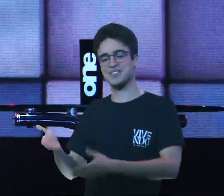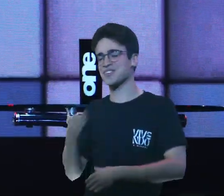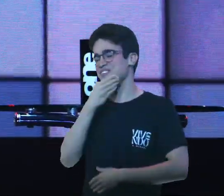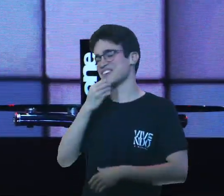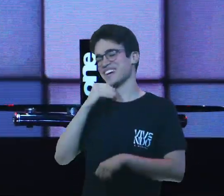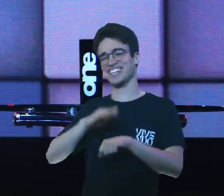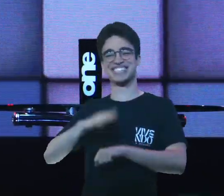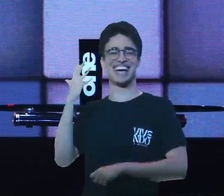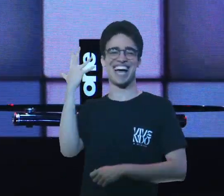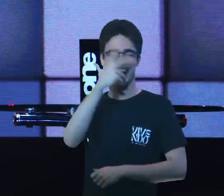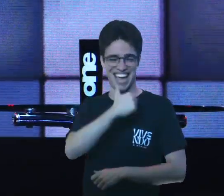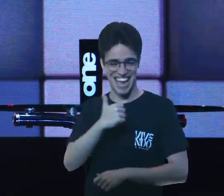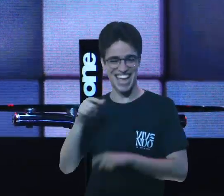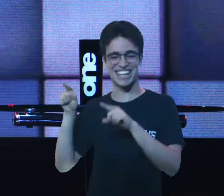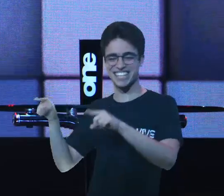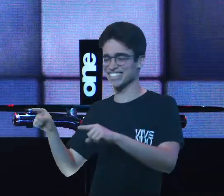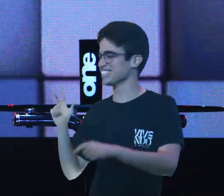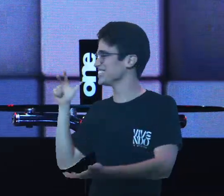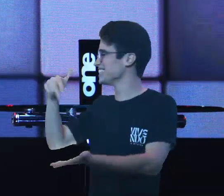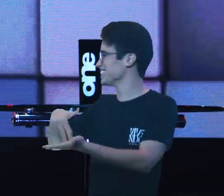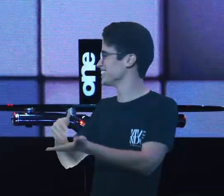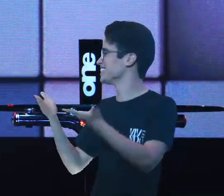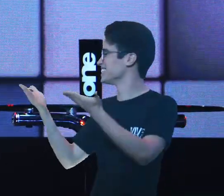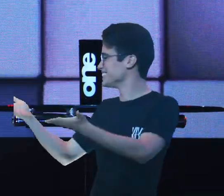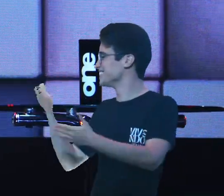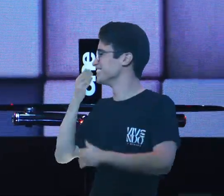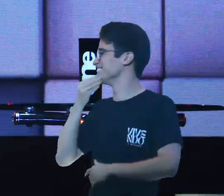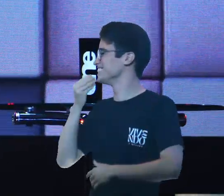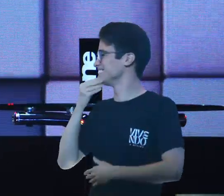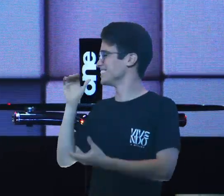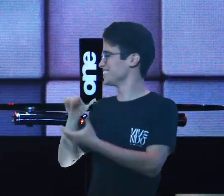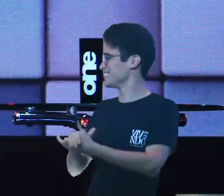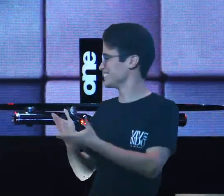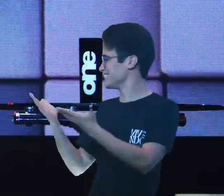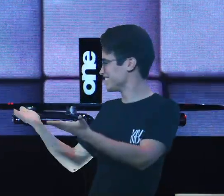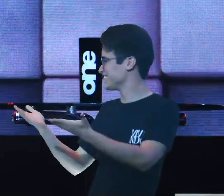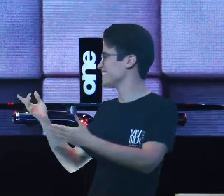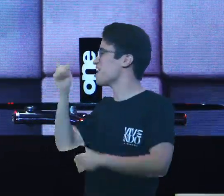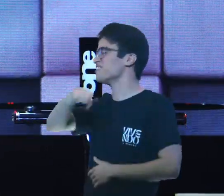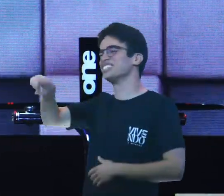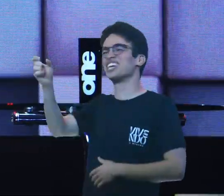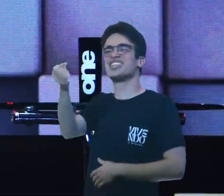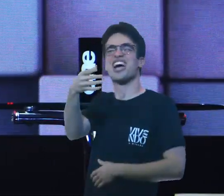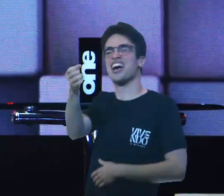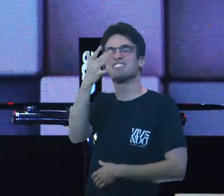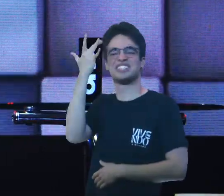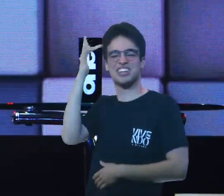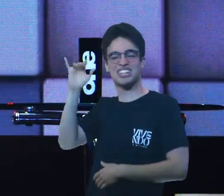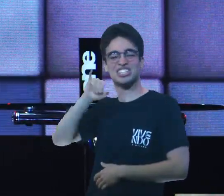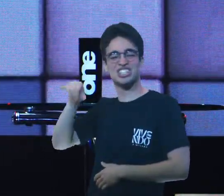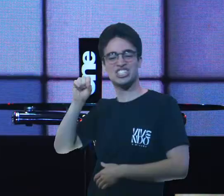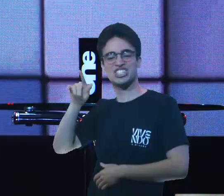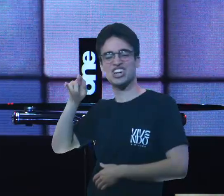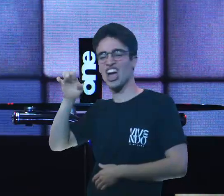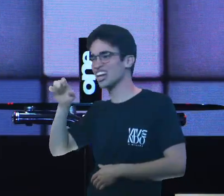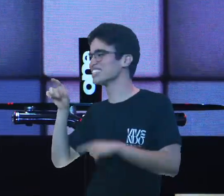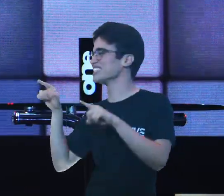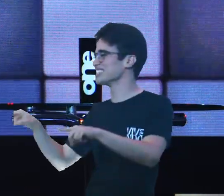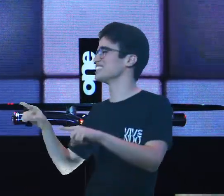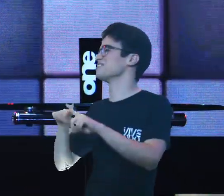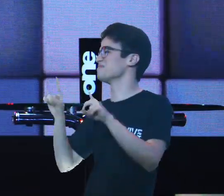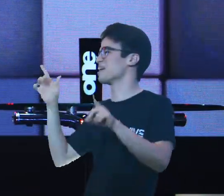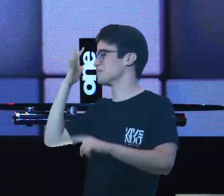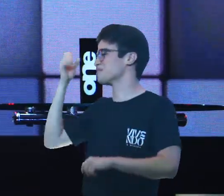bonito desse ambiente, que é aquele ali, fica em pé, meu George Clooney. A nova geração não sabe quem é George Clooney, mas os mais maduros